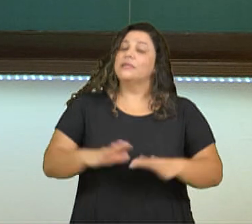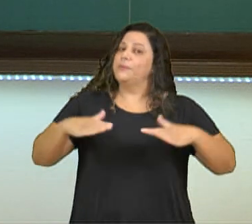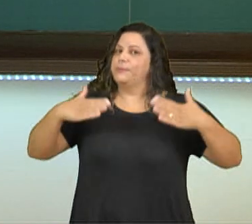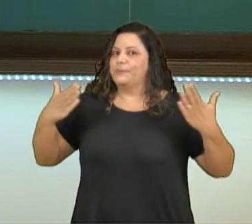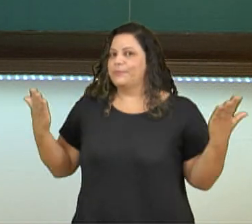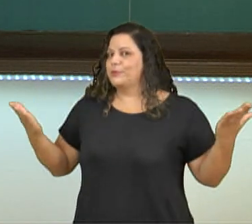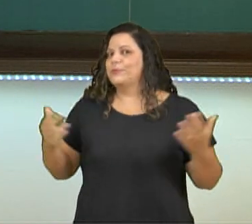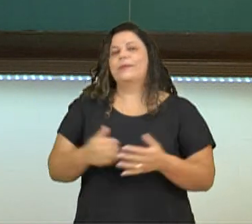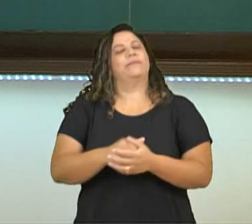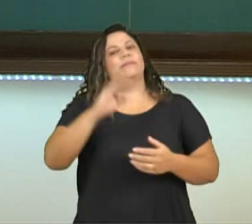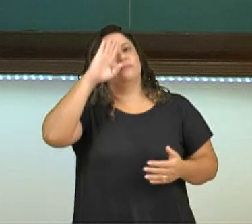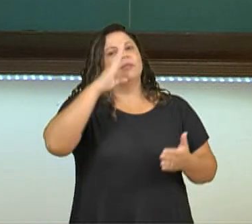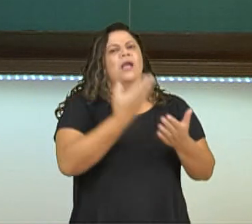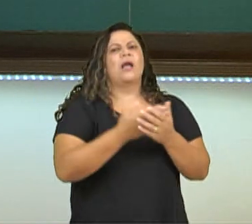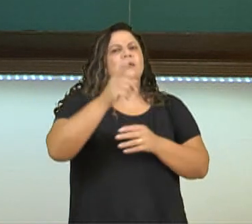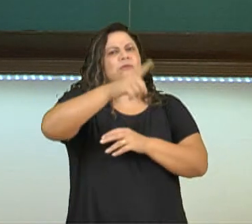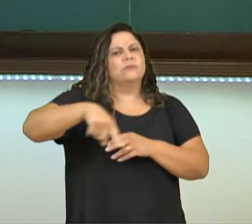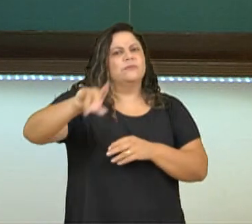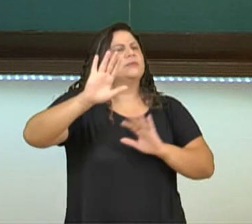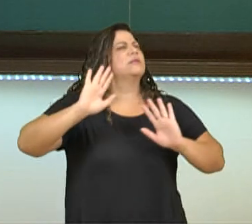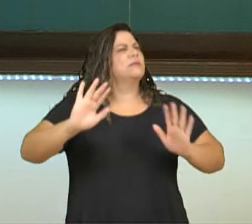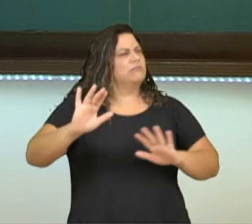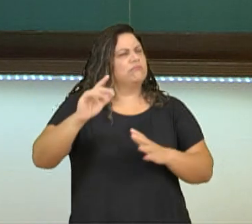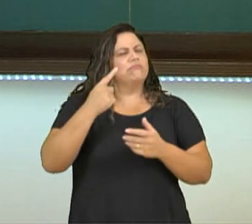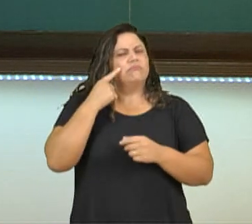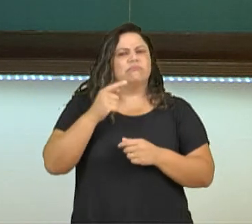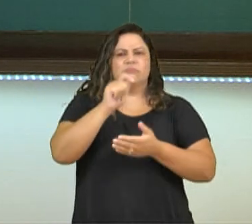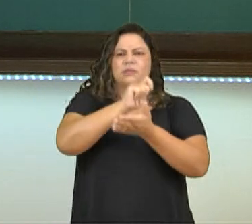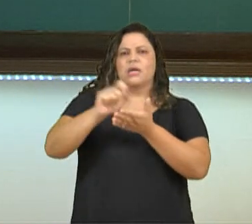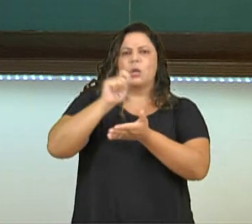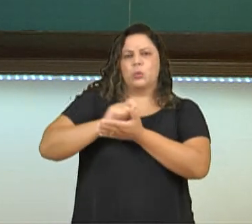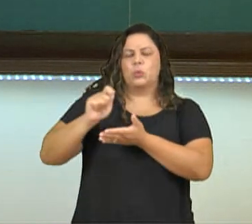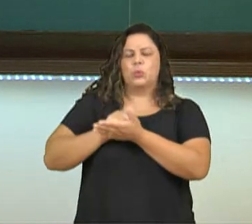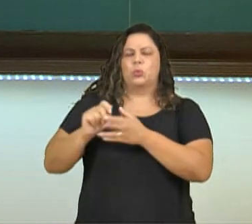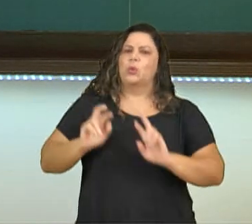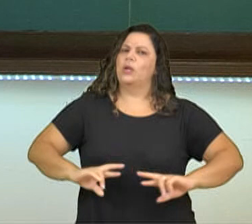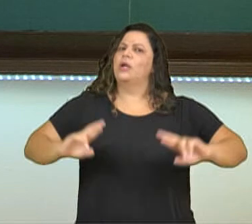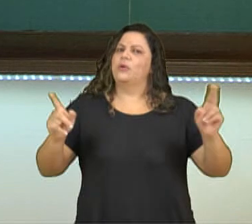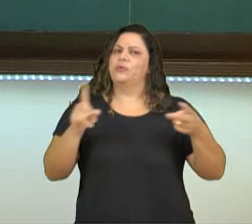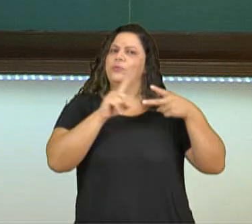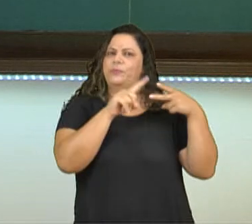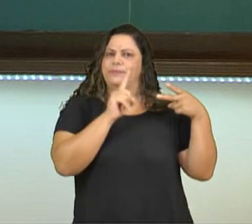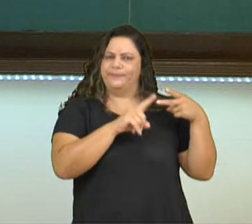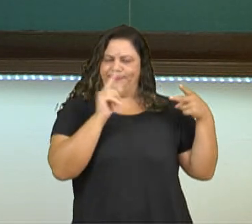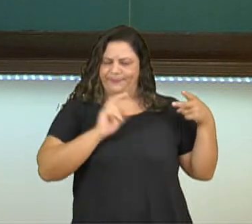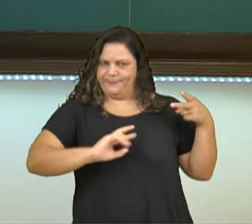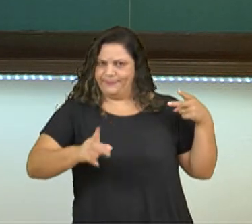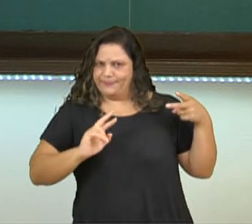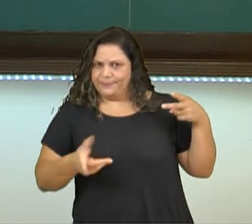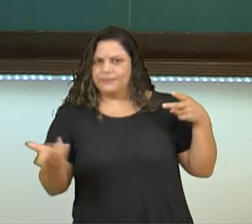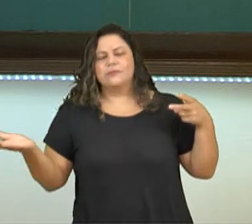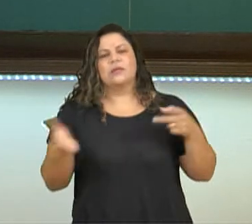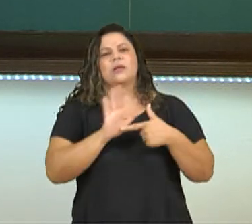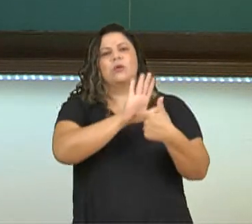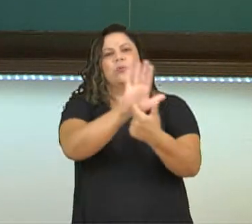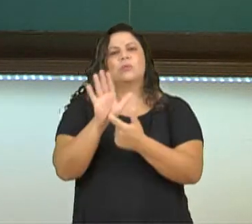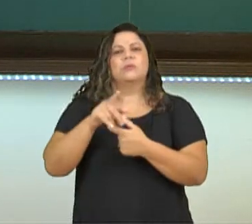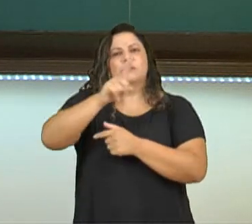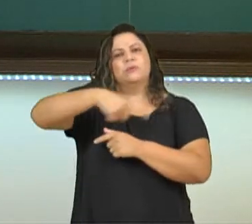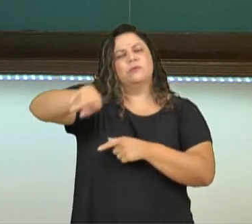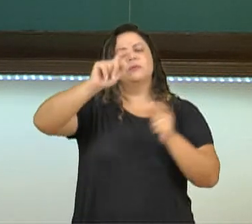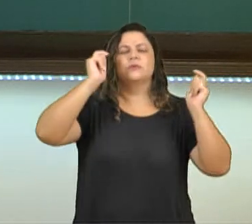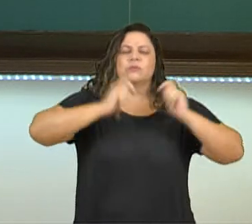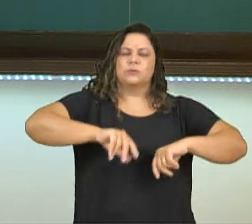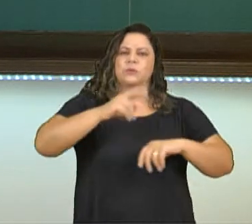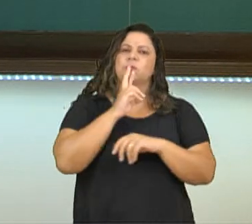Muito bem. Acredito que você já deva ter colocado aí no seu caderno a diferença entre consumo e consumismo, e eu vou apresentar aqui para você uma